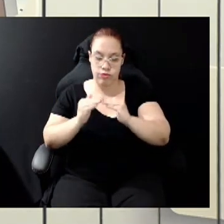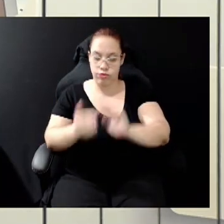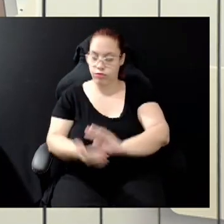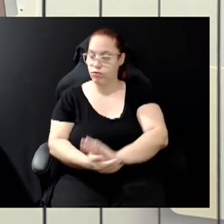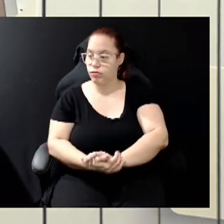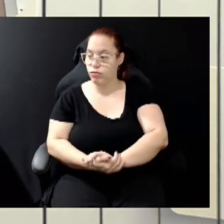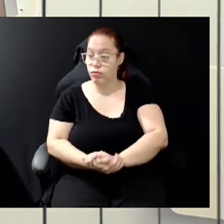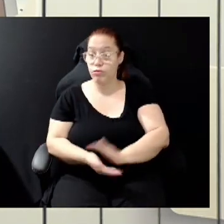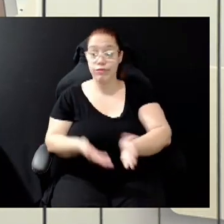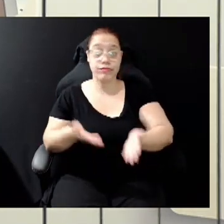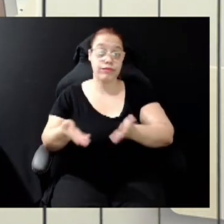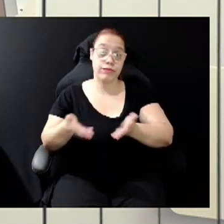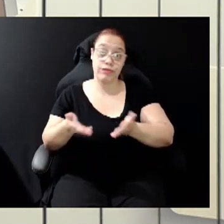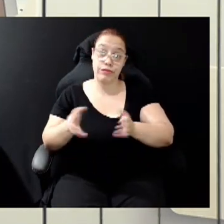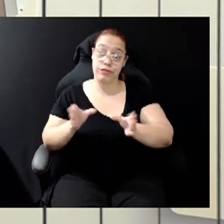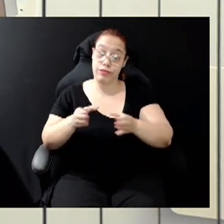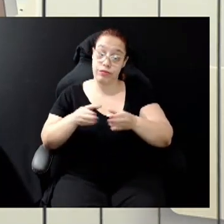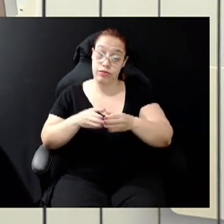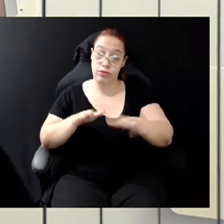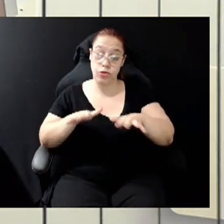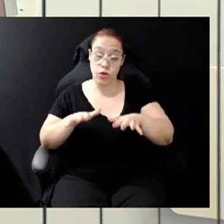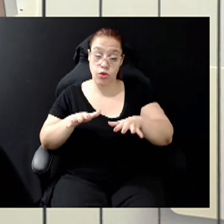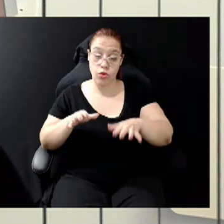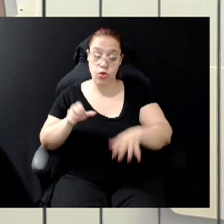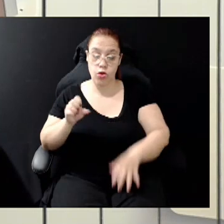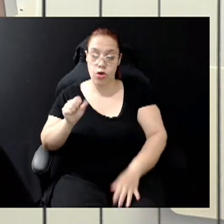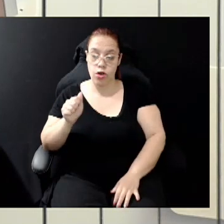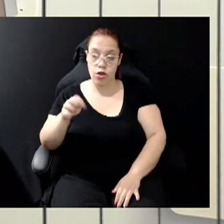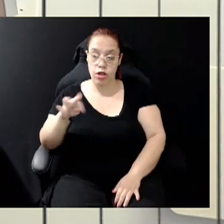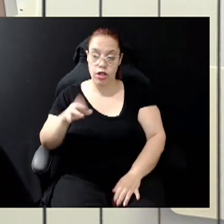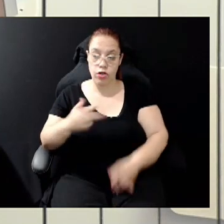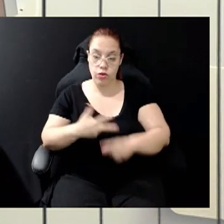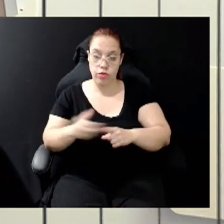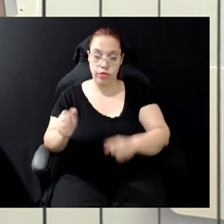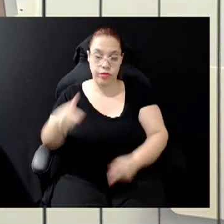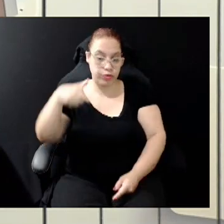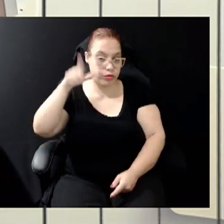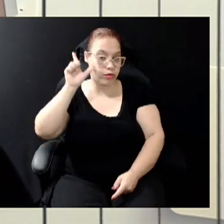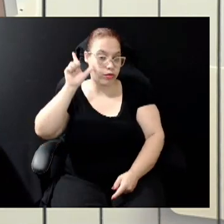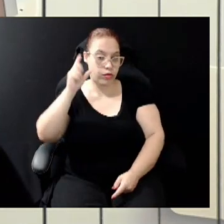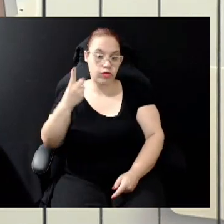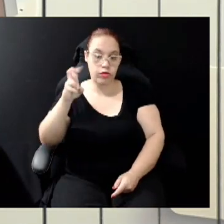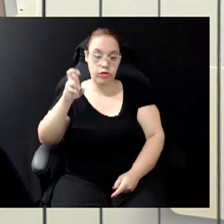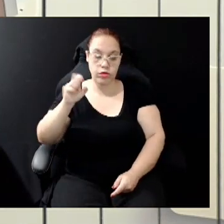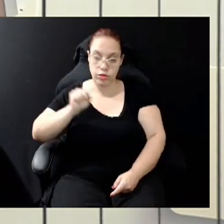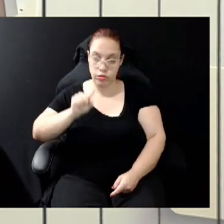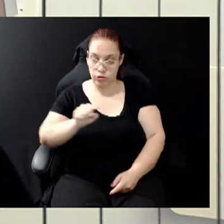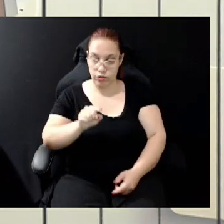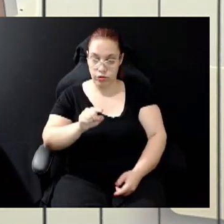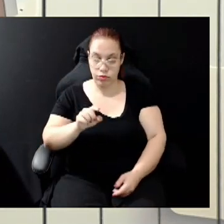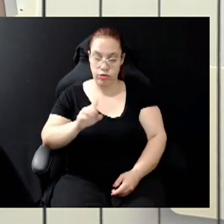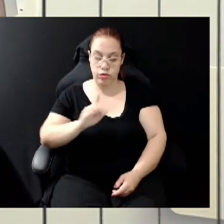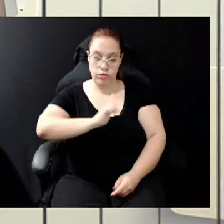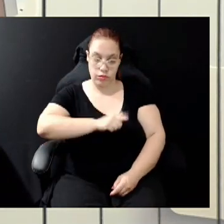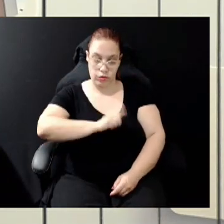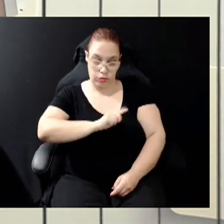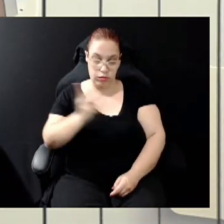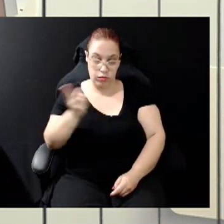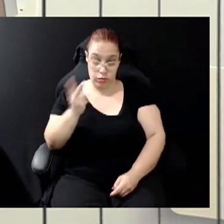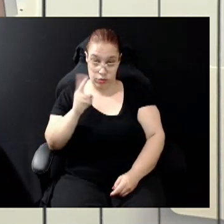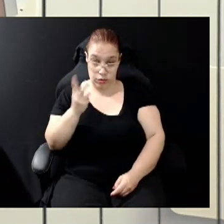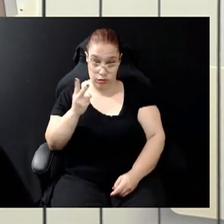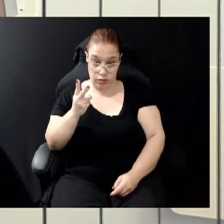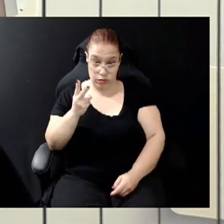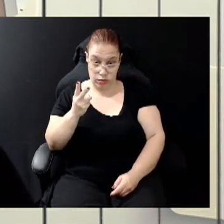do grupo está assim: o Santos venceu ontem, lidera com 15 pontos, o Bugre está na segunda colocação com